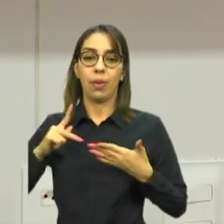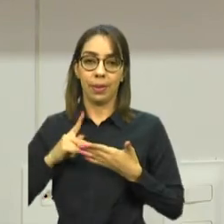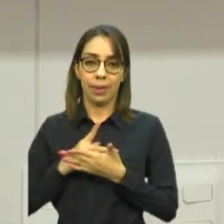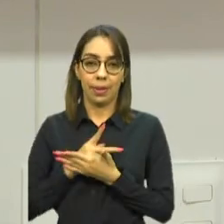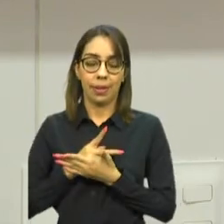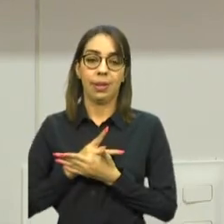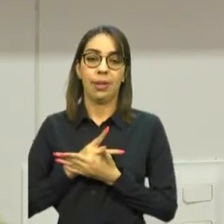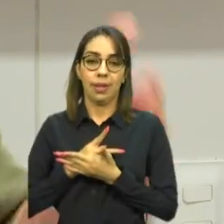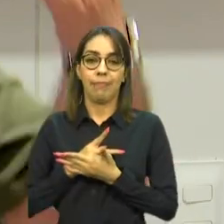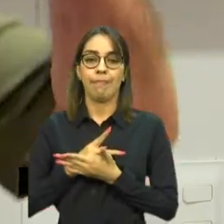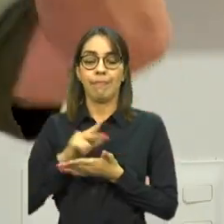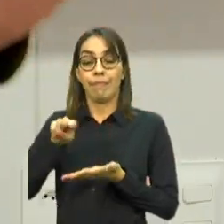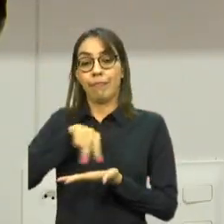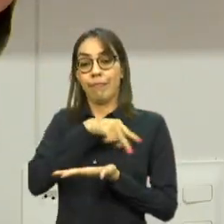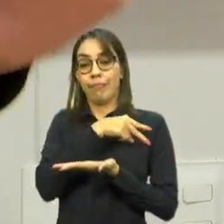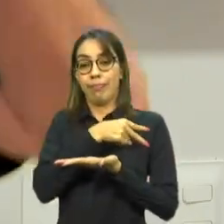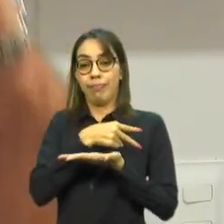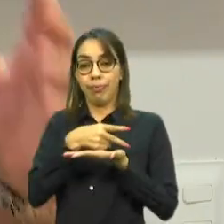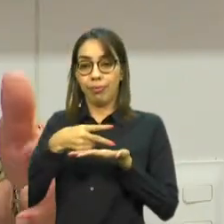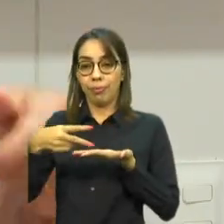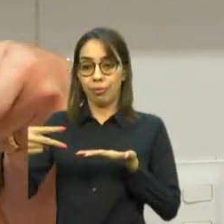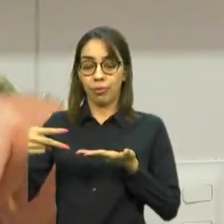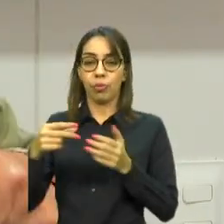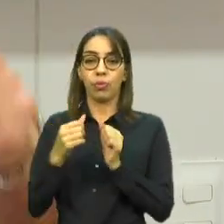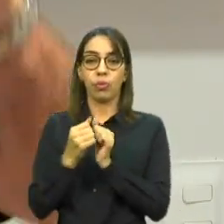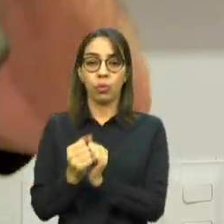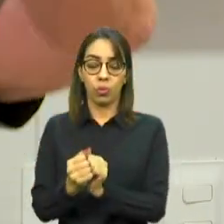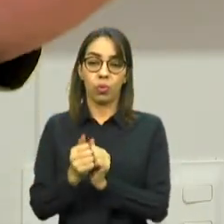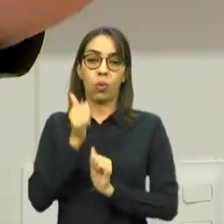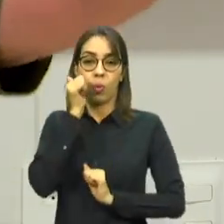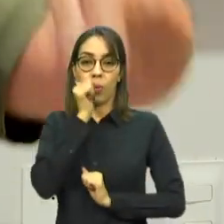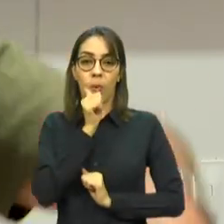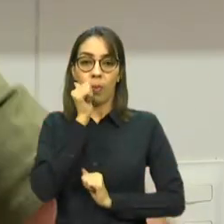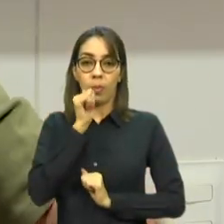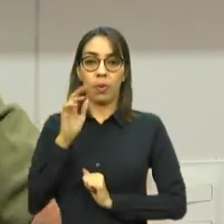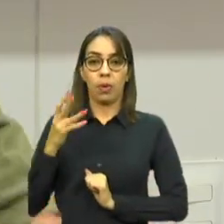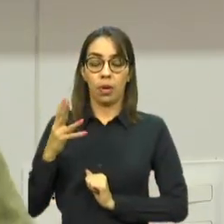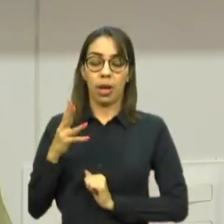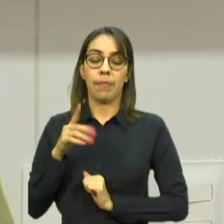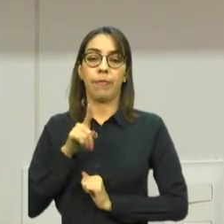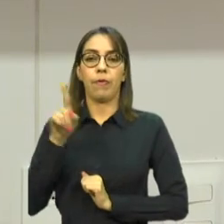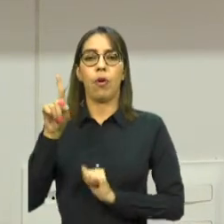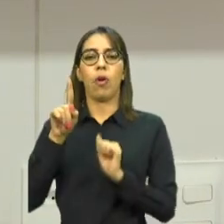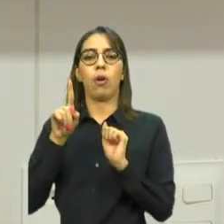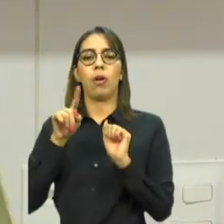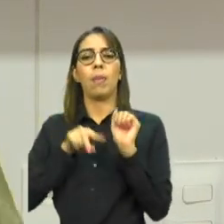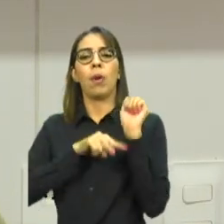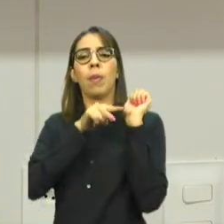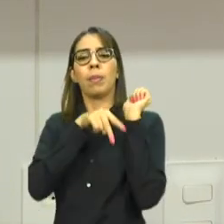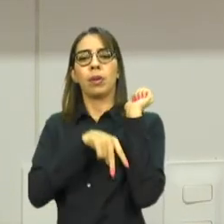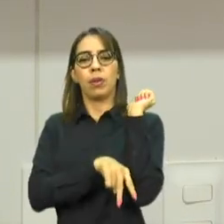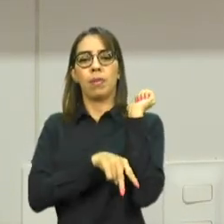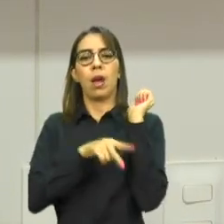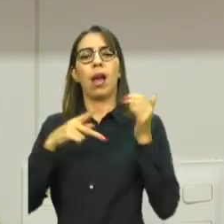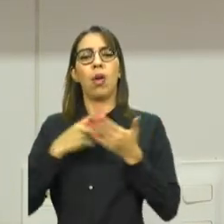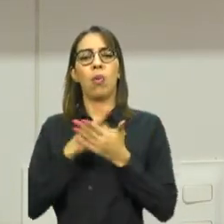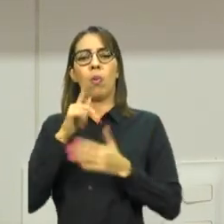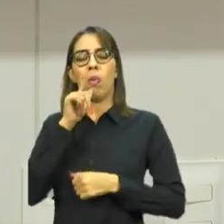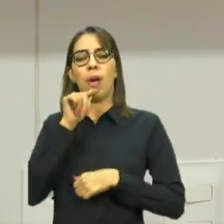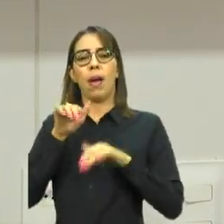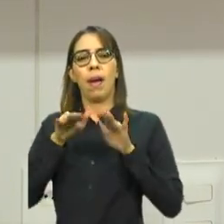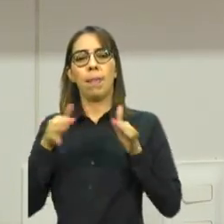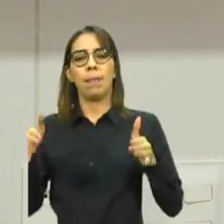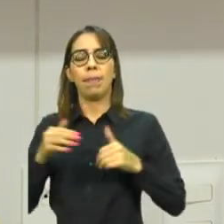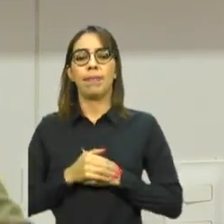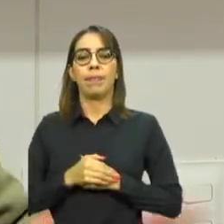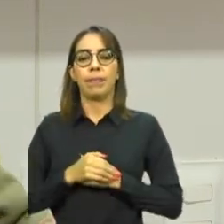noiva. Ele ia daqui para o Beach Park, numa daquelas subidas e descidas, na descida, chão cheio de areia, Harley Davidson não